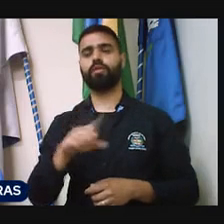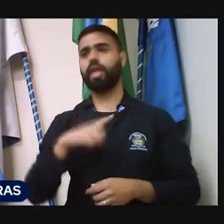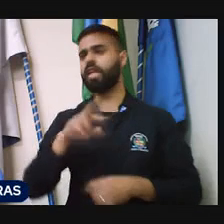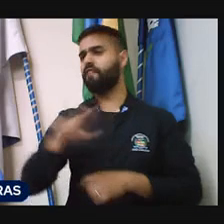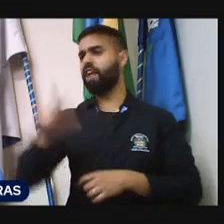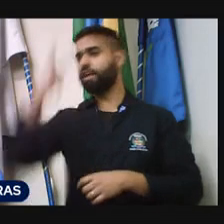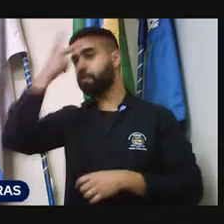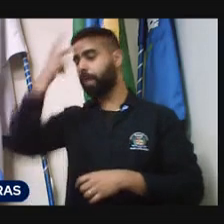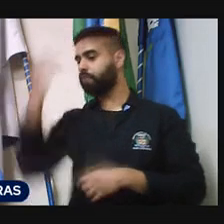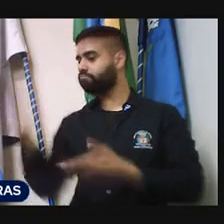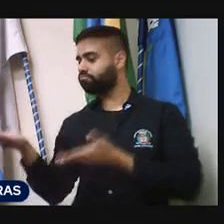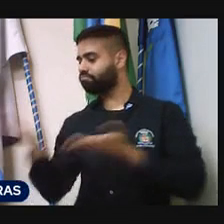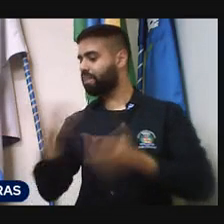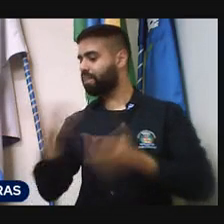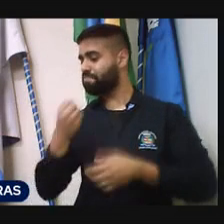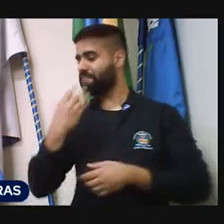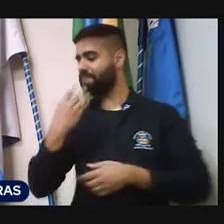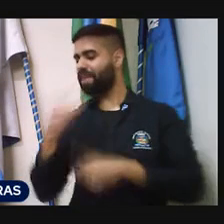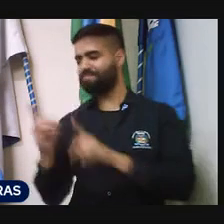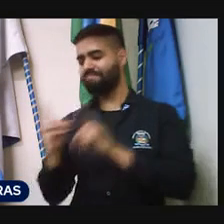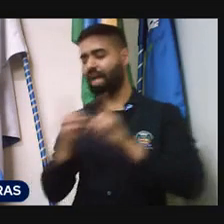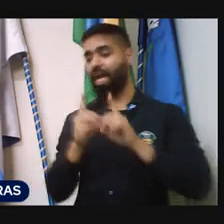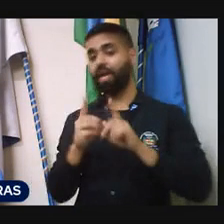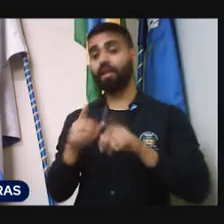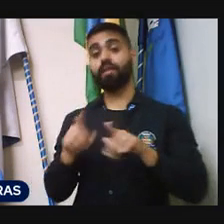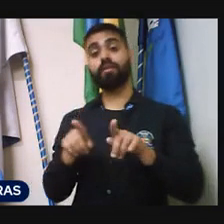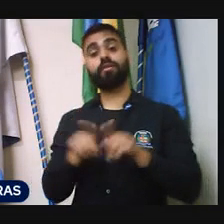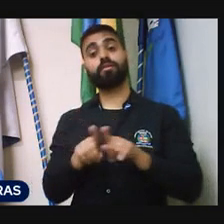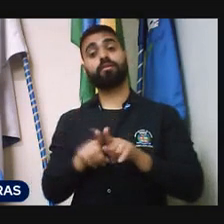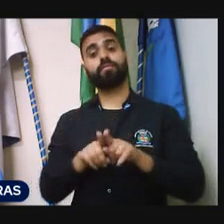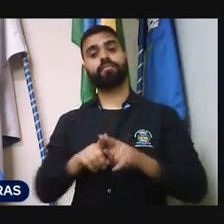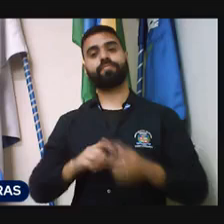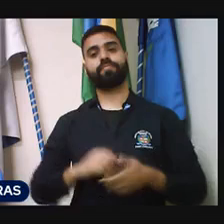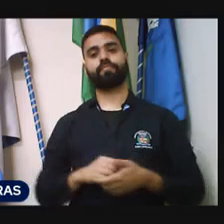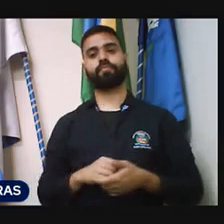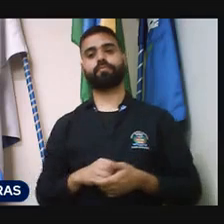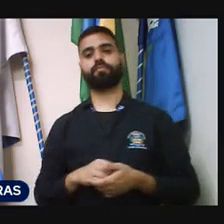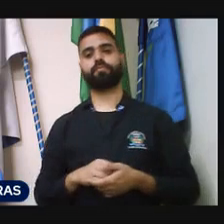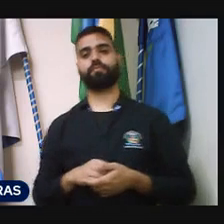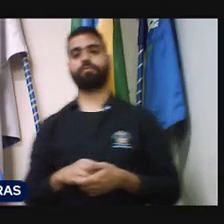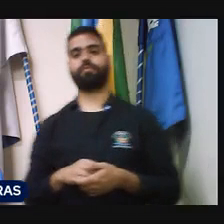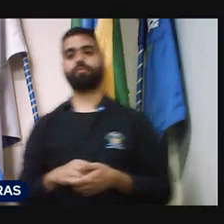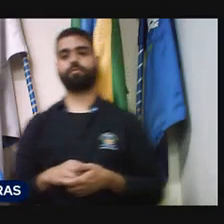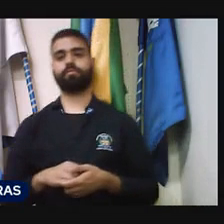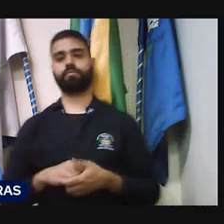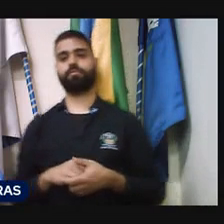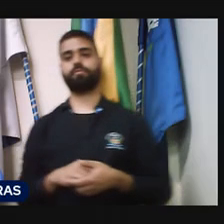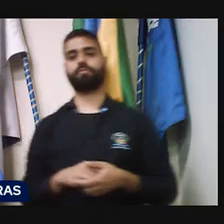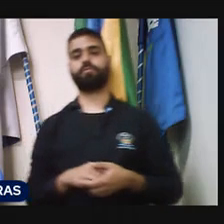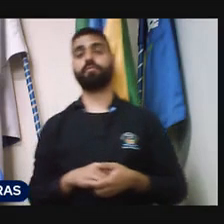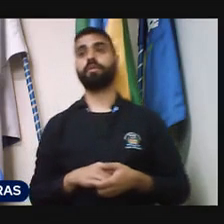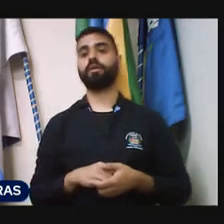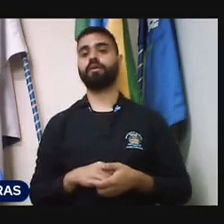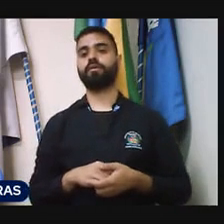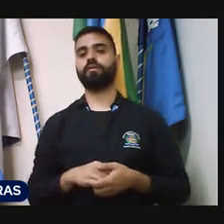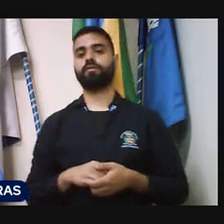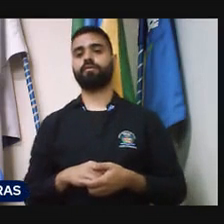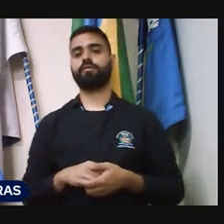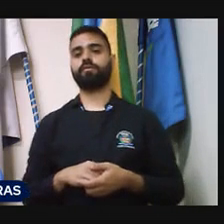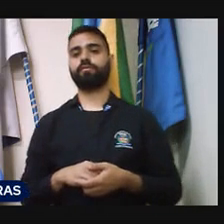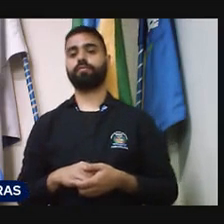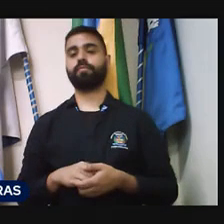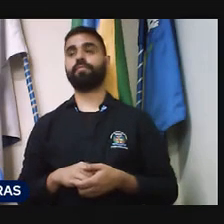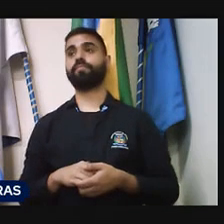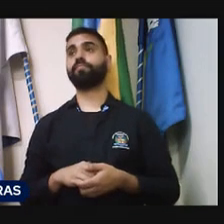são bem atendidas e geralmente e quando chega naquele estado ruim 6 meses